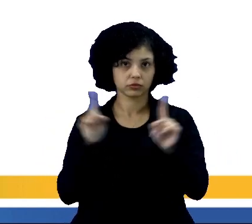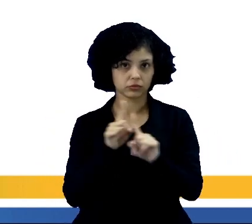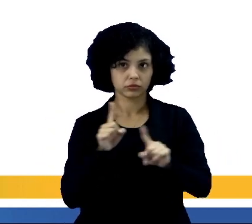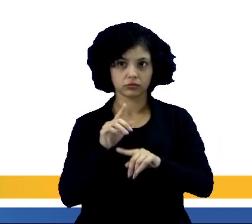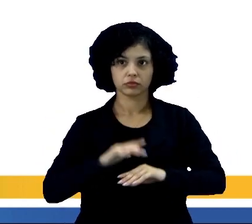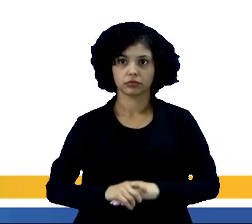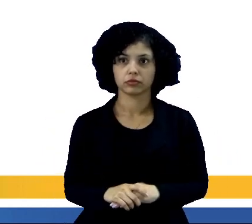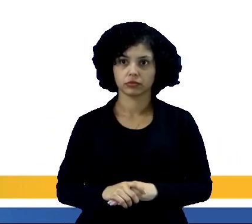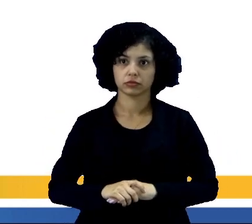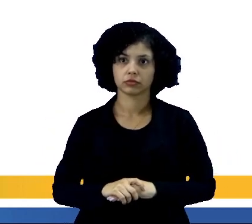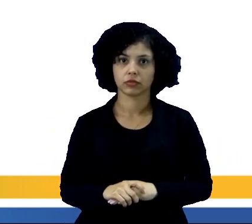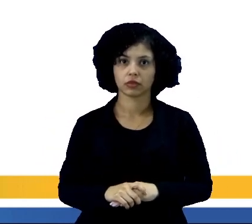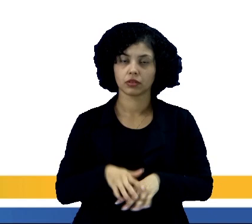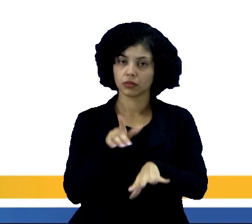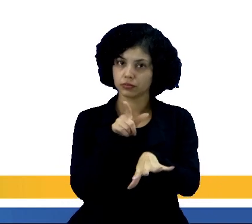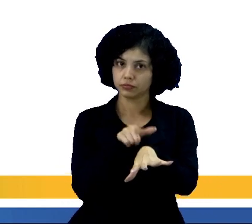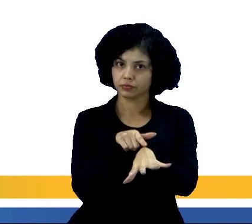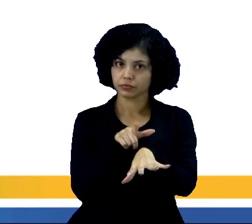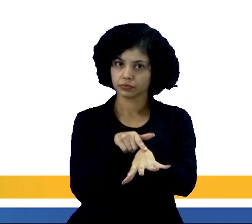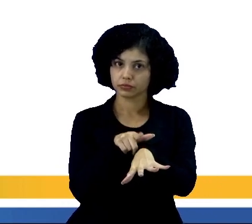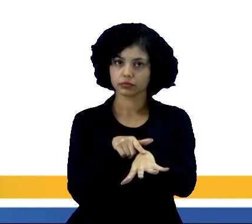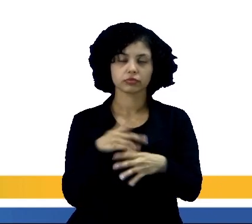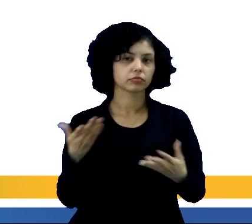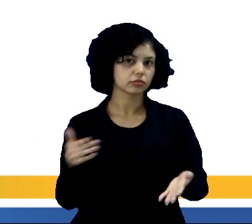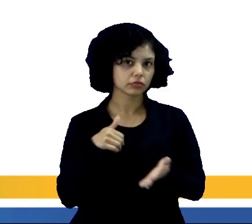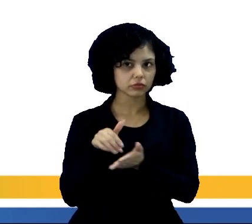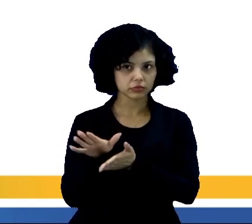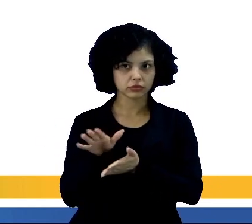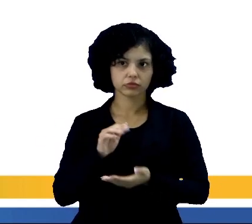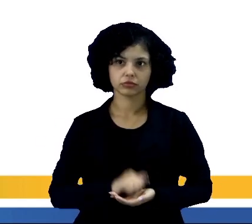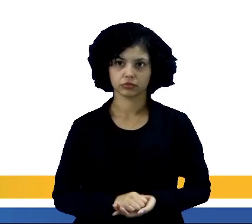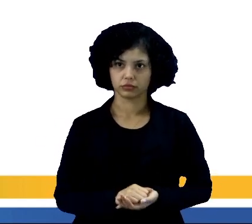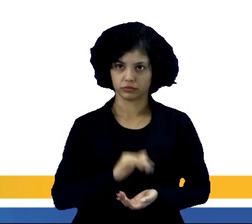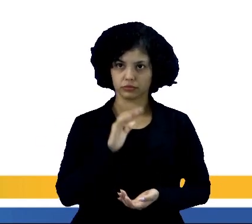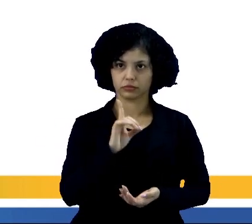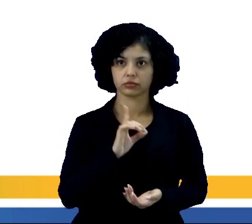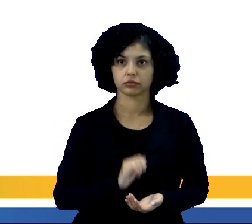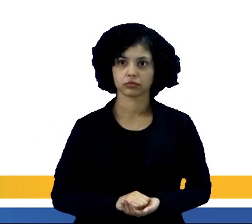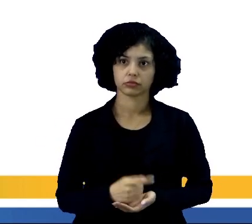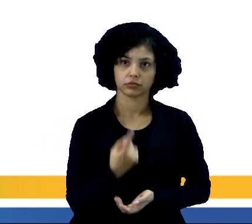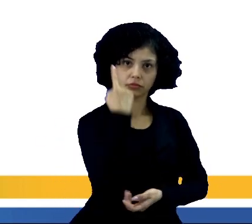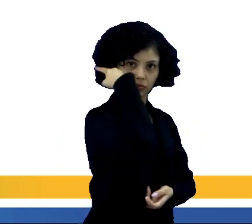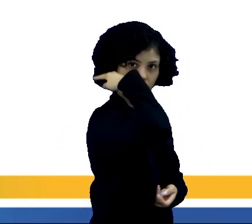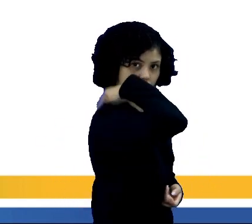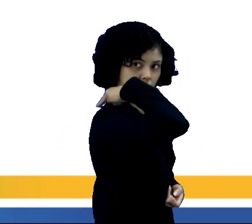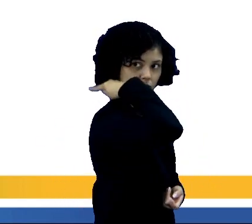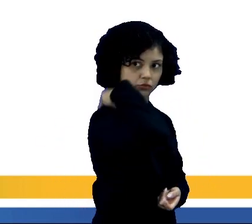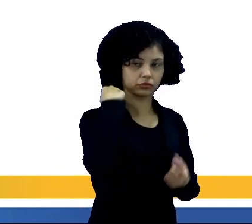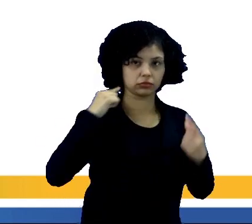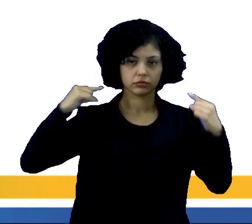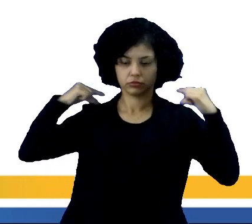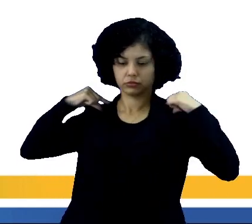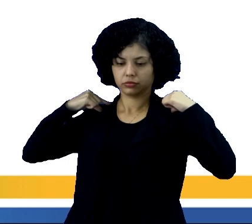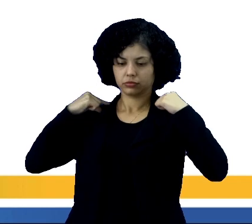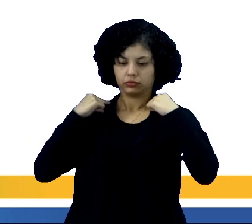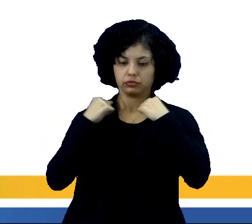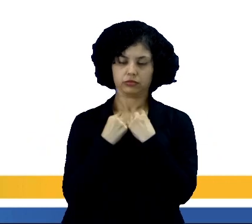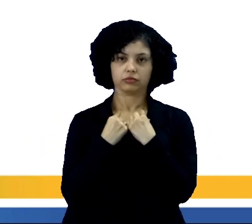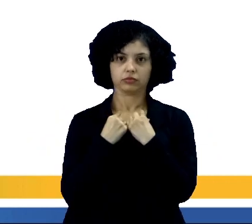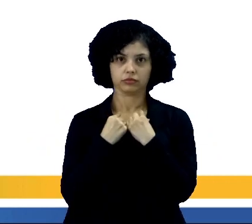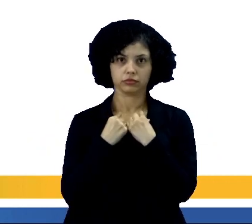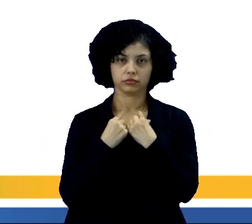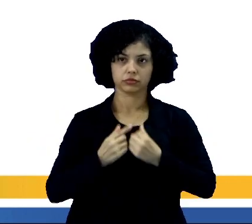Não. O carpo seria da mão também, então está fora. Alternativa D. Escápula. Escápula é a